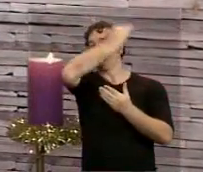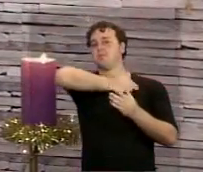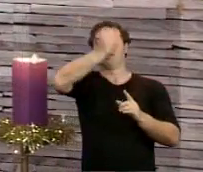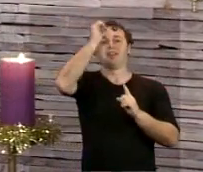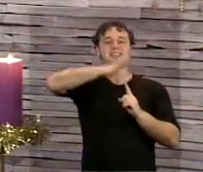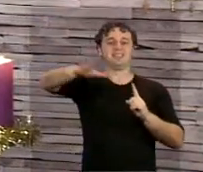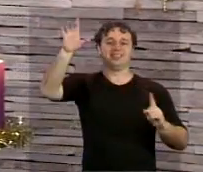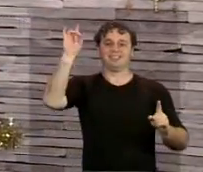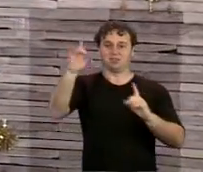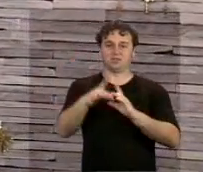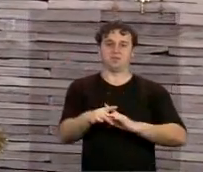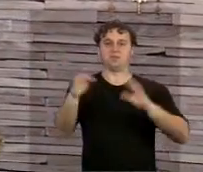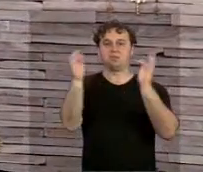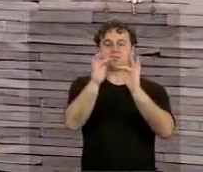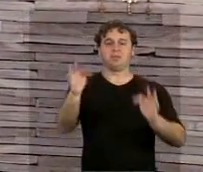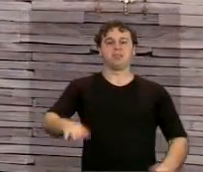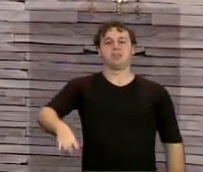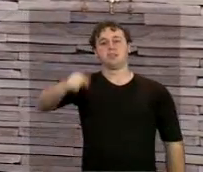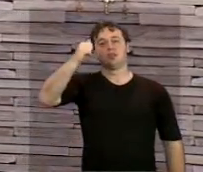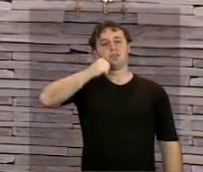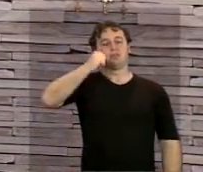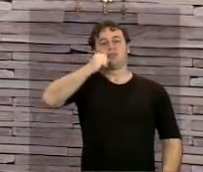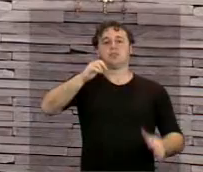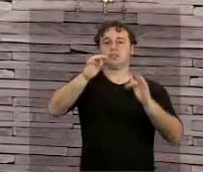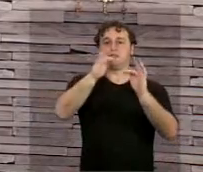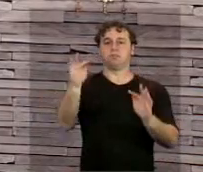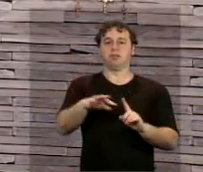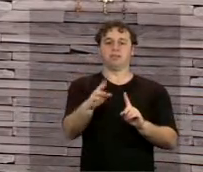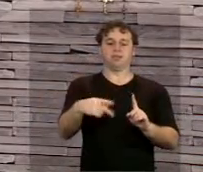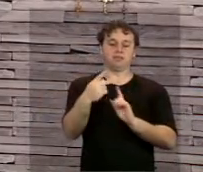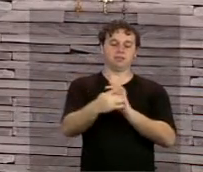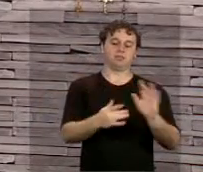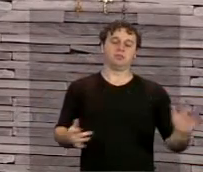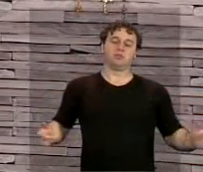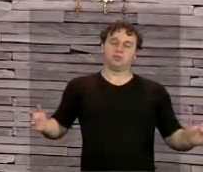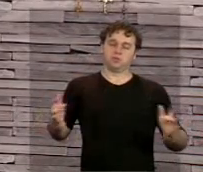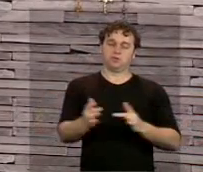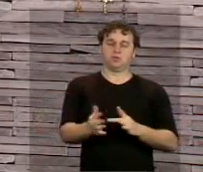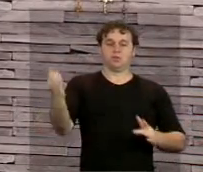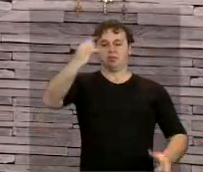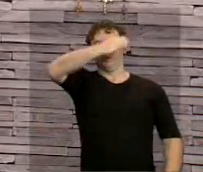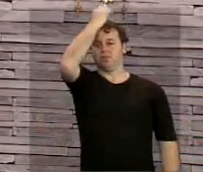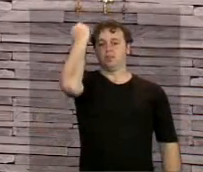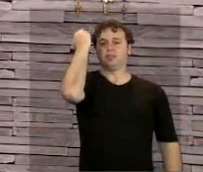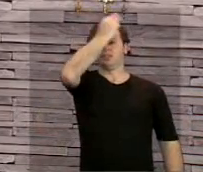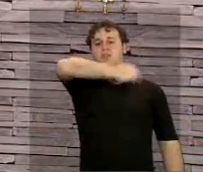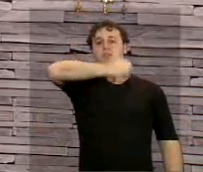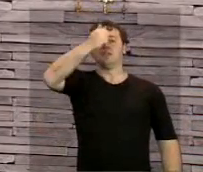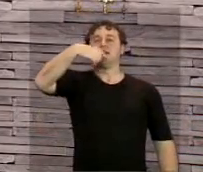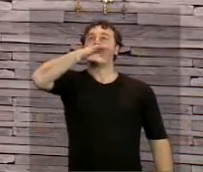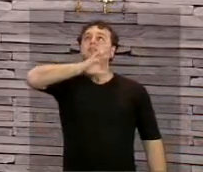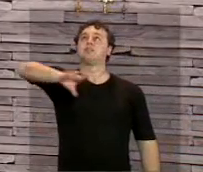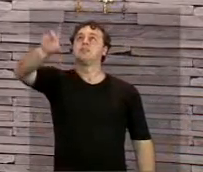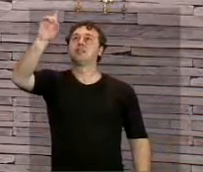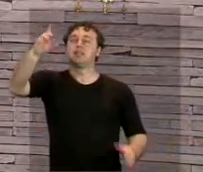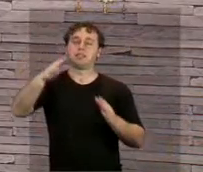cheia de graça, o Senhor é convosco. Bendita sois vós entre as mulheres, e bendito é o fruto do vosso ventre,